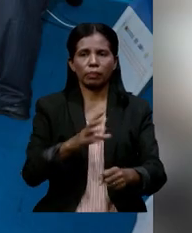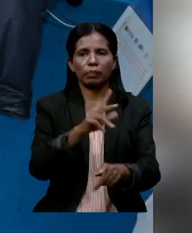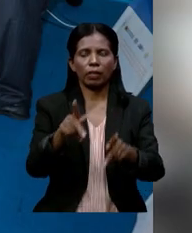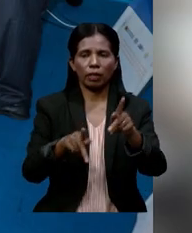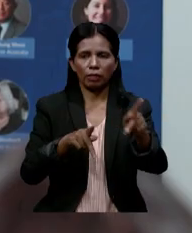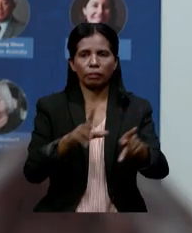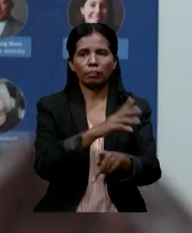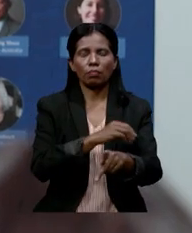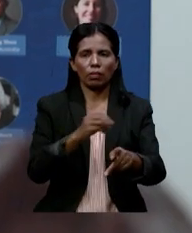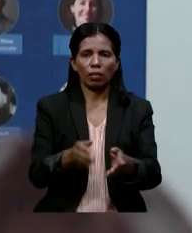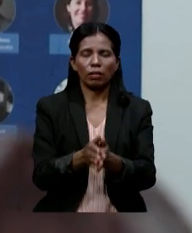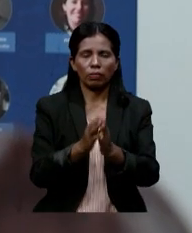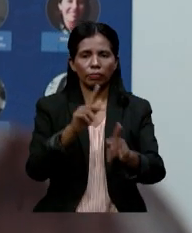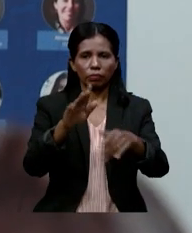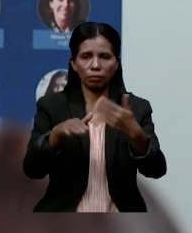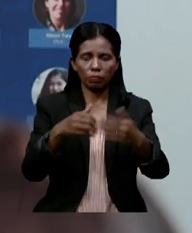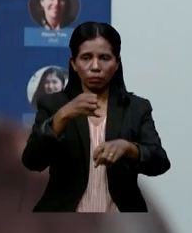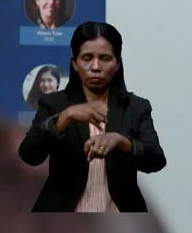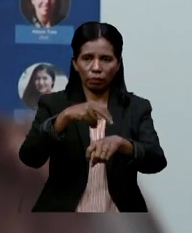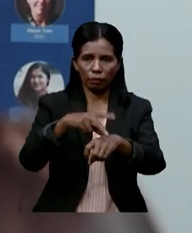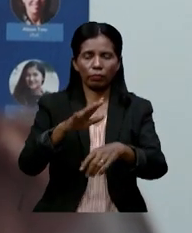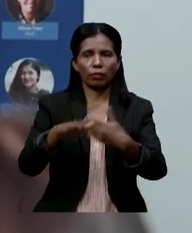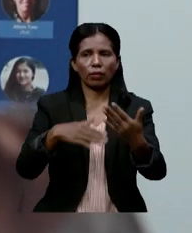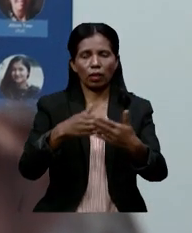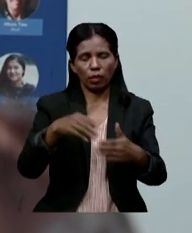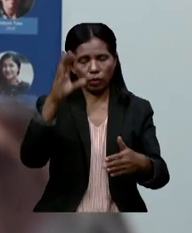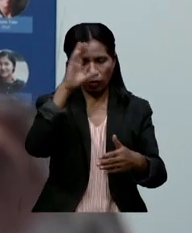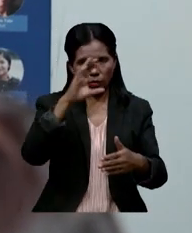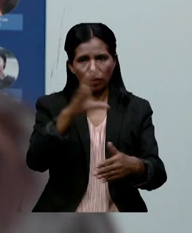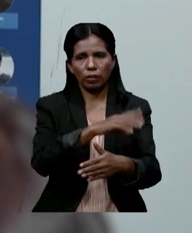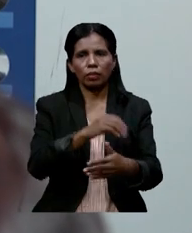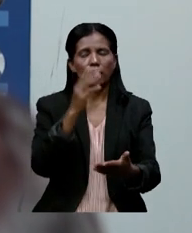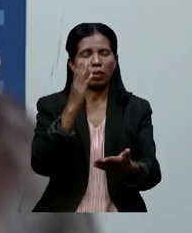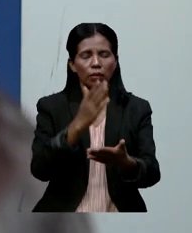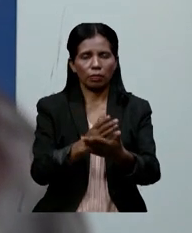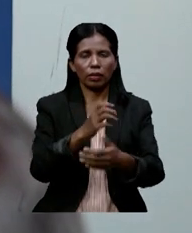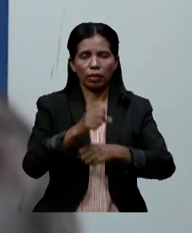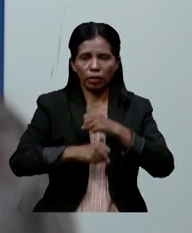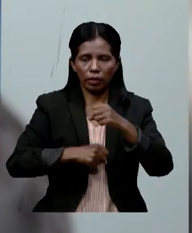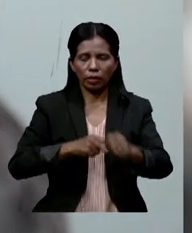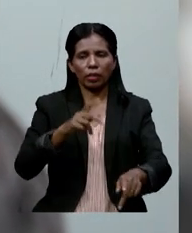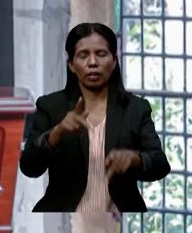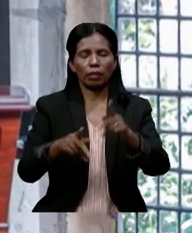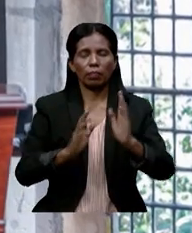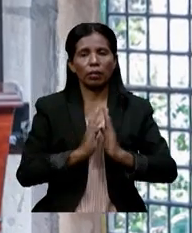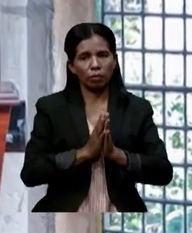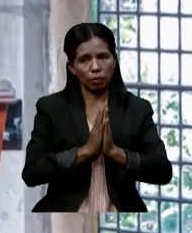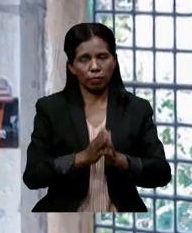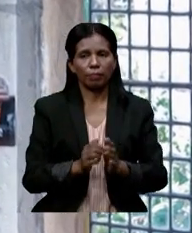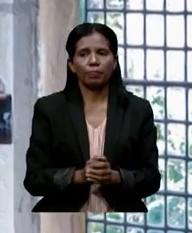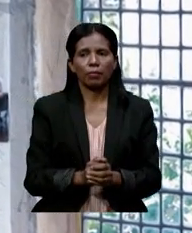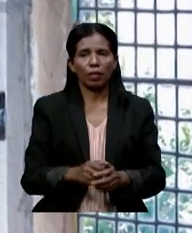Myanmar nebe Zizi Comunidade Internacional Sira atubuca solução hori para sofrimento povo Myanmarnian. Além